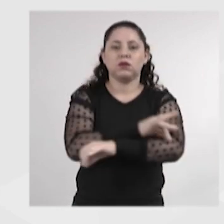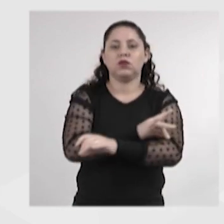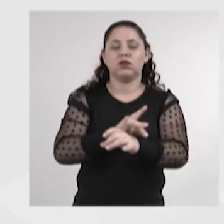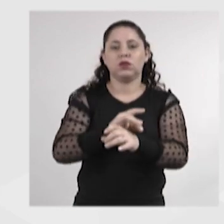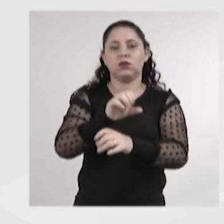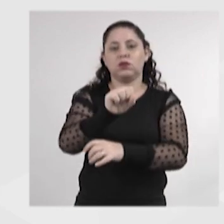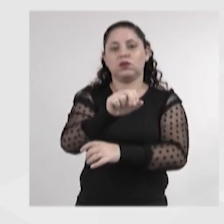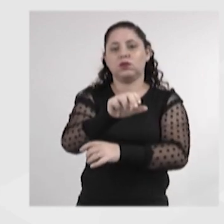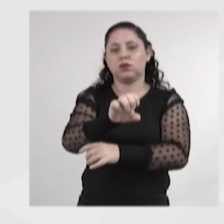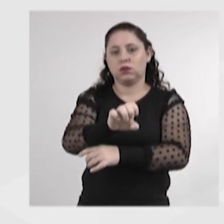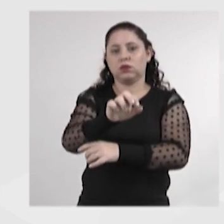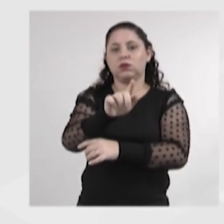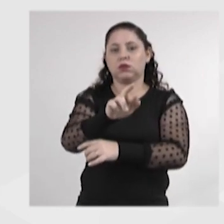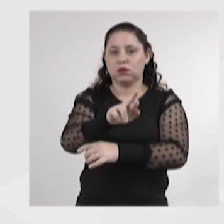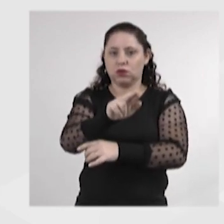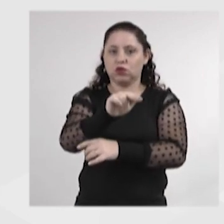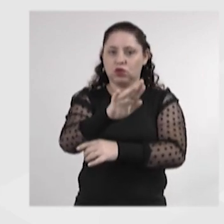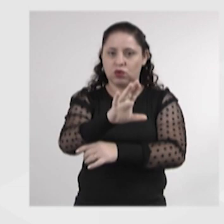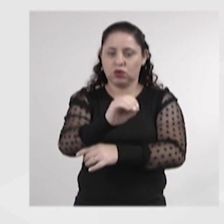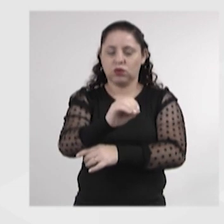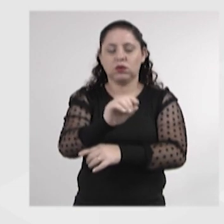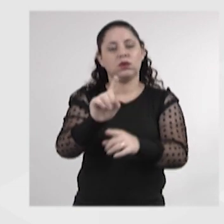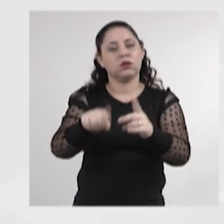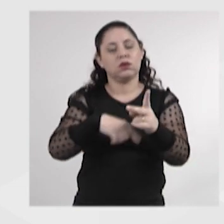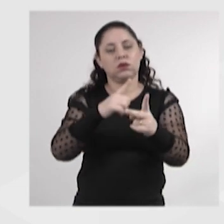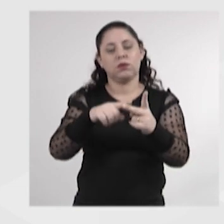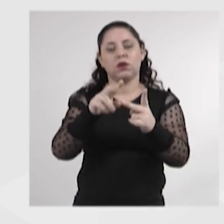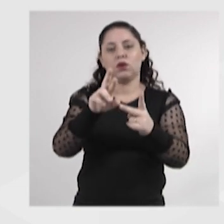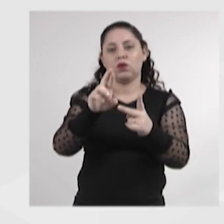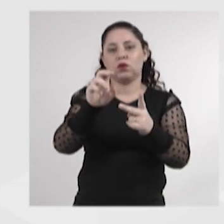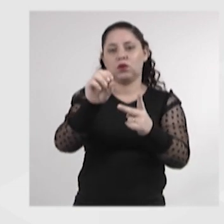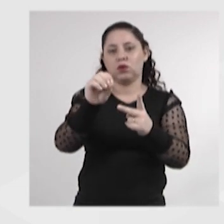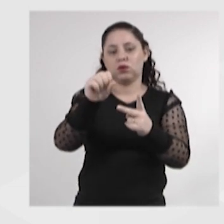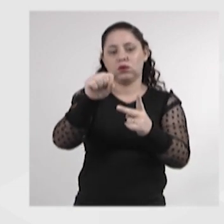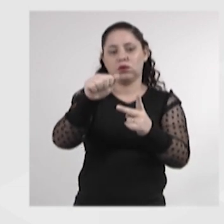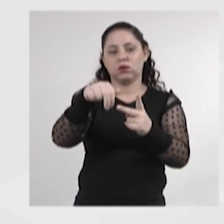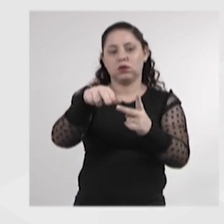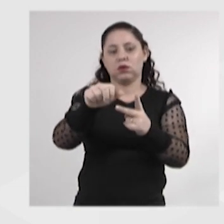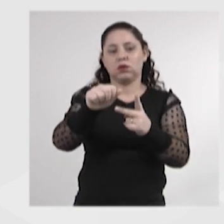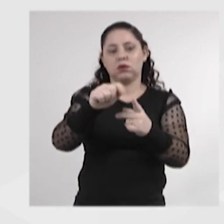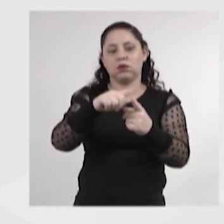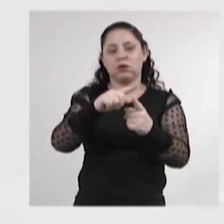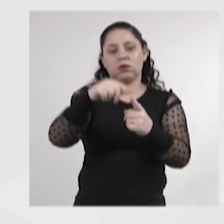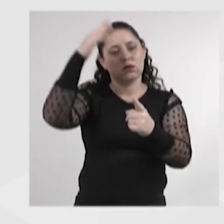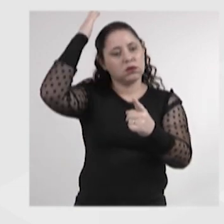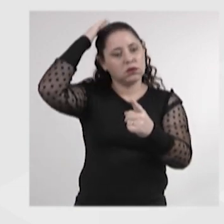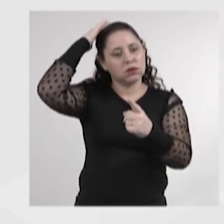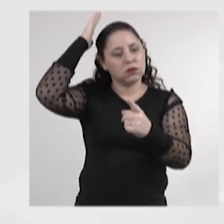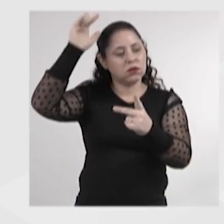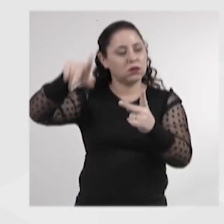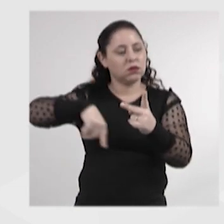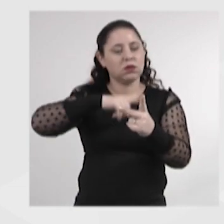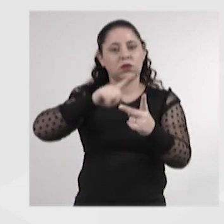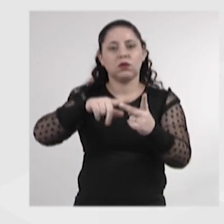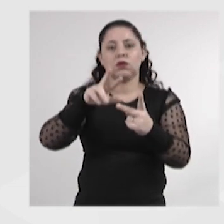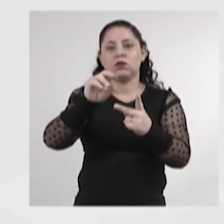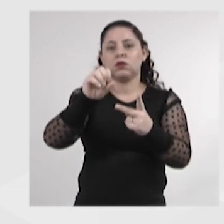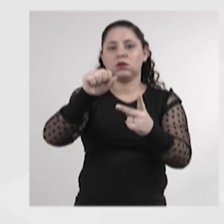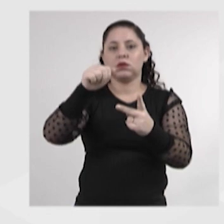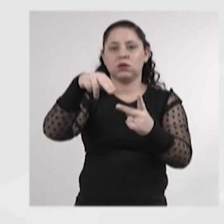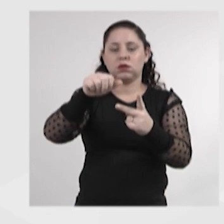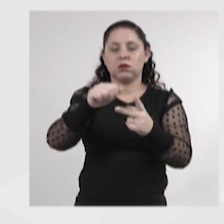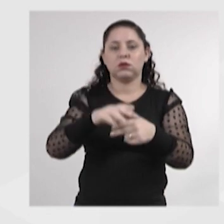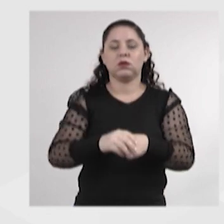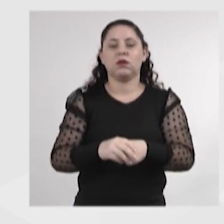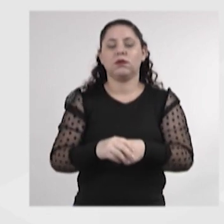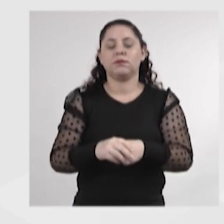Mota, e a também de Rosana, que também lá, Engenheiro Sérgio Mota fica no Rio Paraná, e a de Rosana fica no